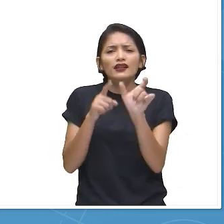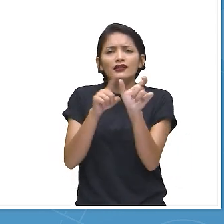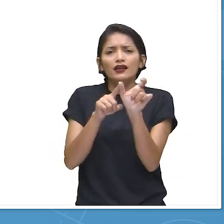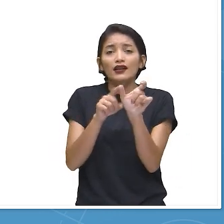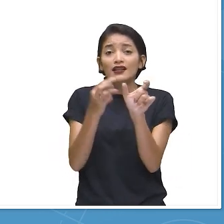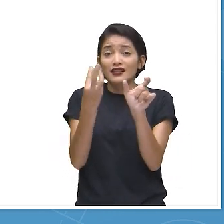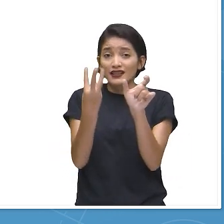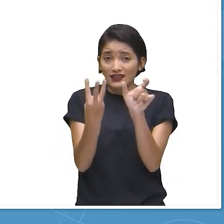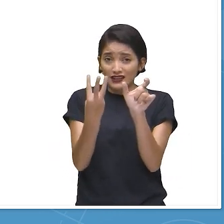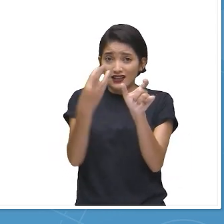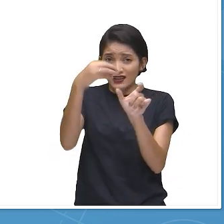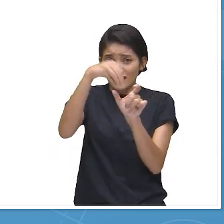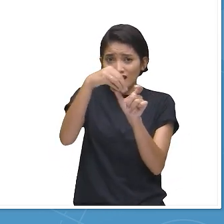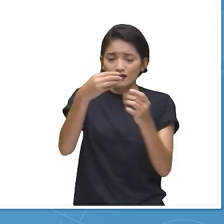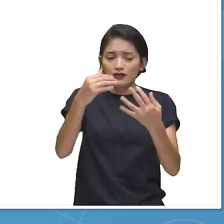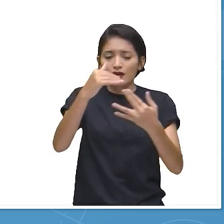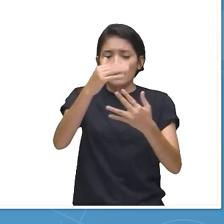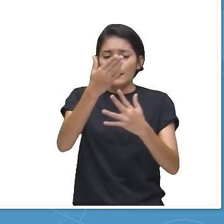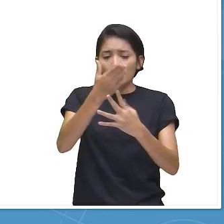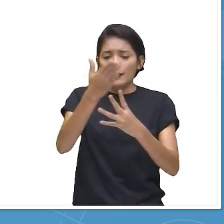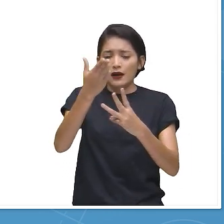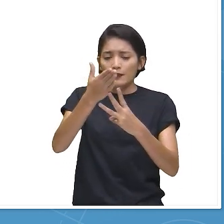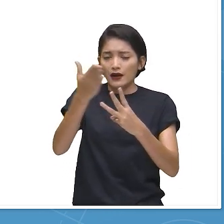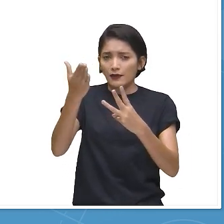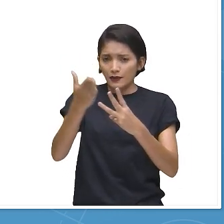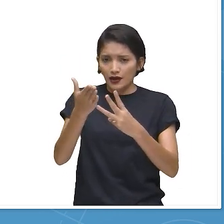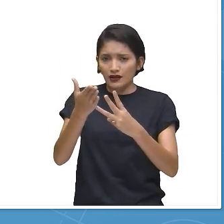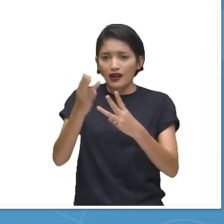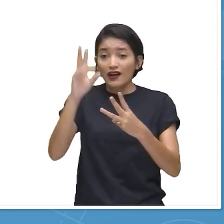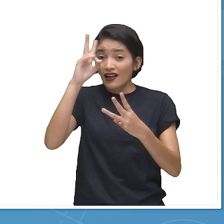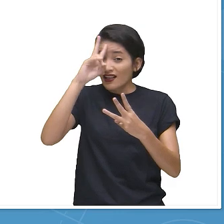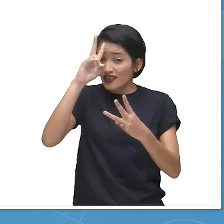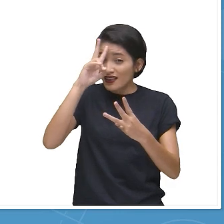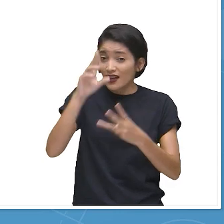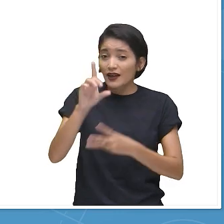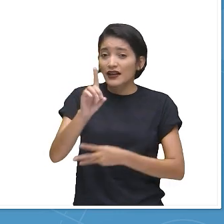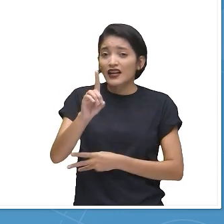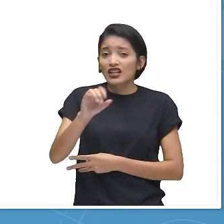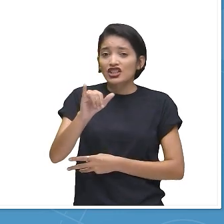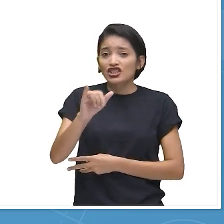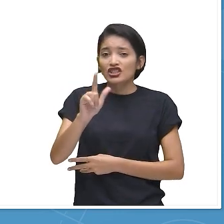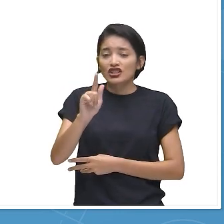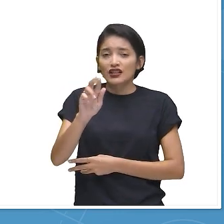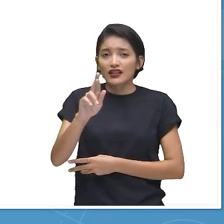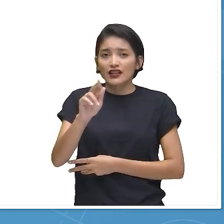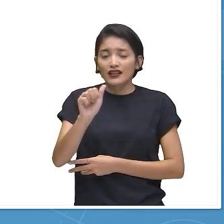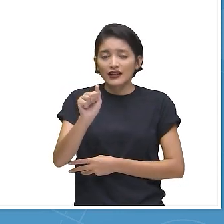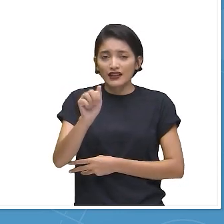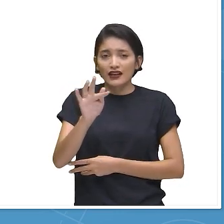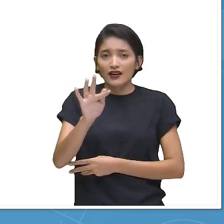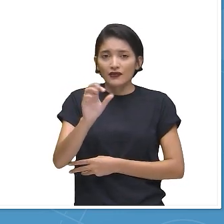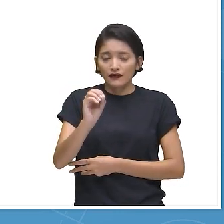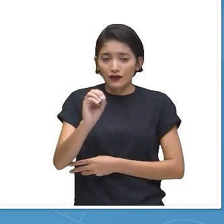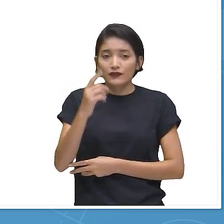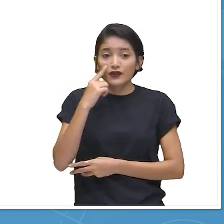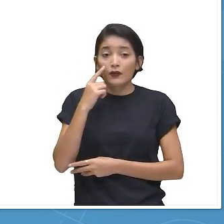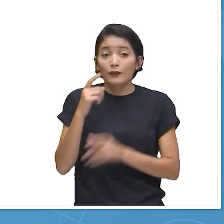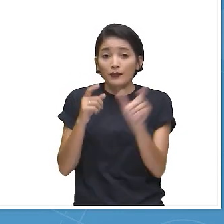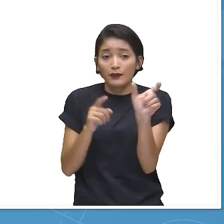sílabas? Vamos mostrar, então, para você. Olha aqui, lembra que eu falei do dígrafo? Então, esta